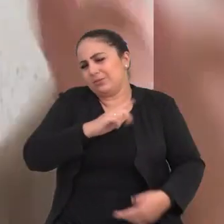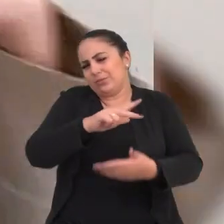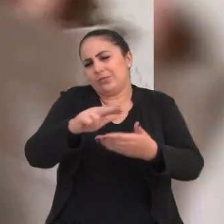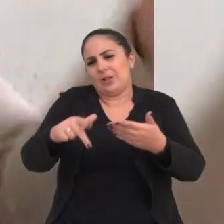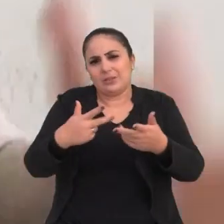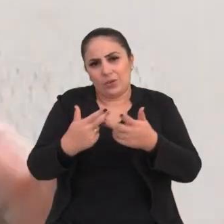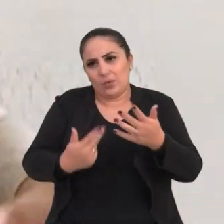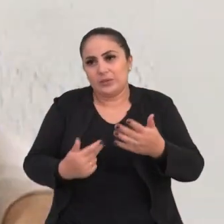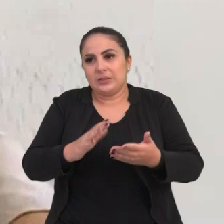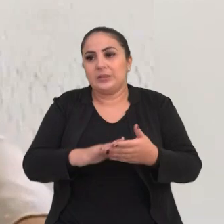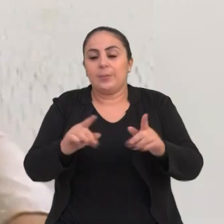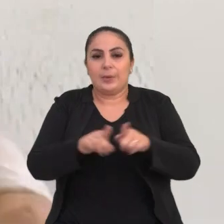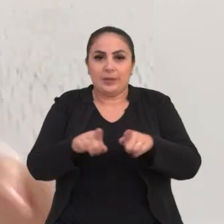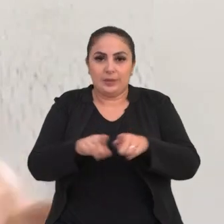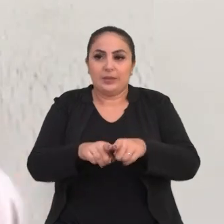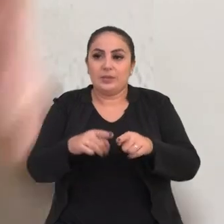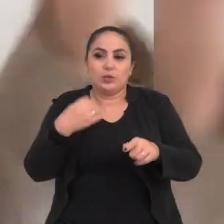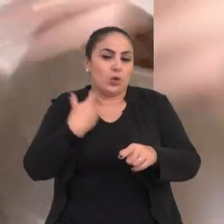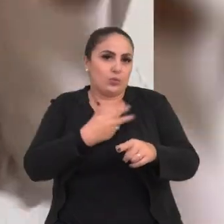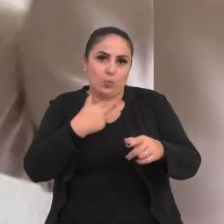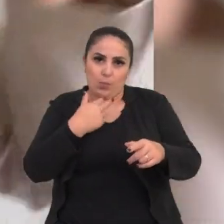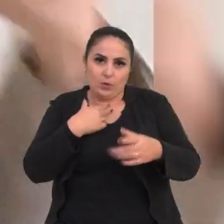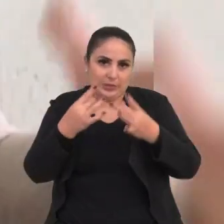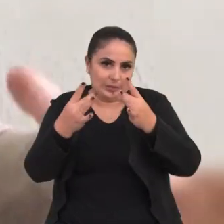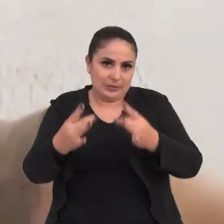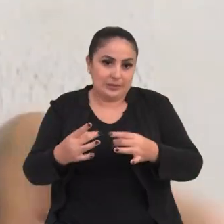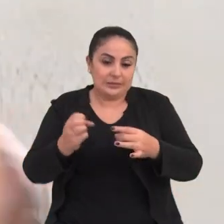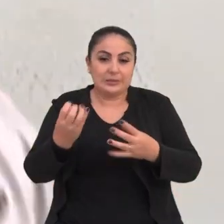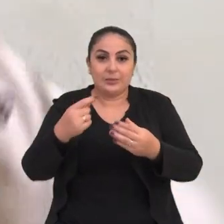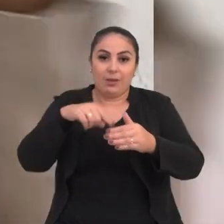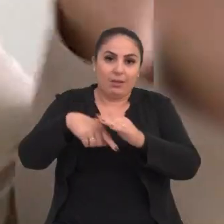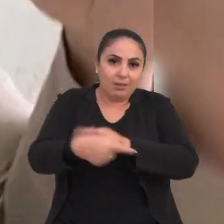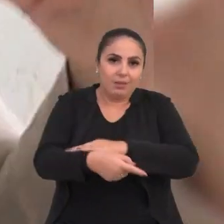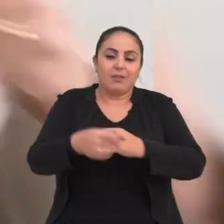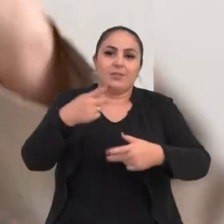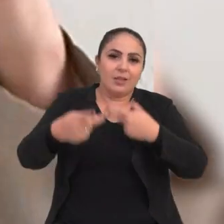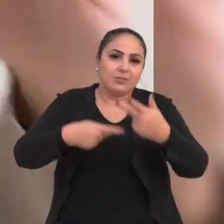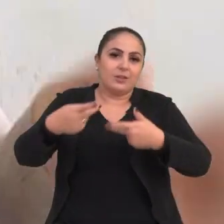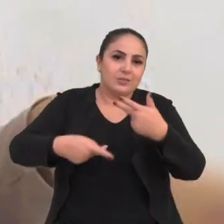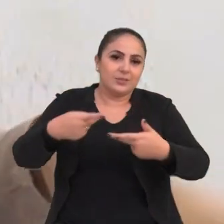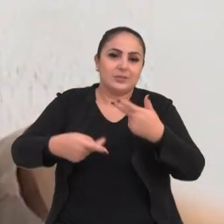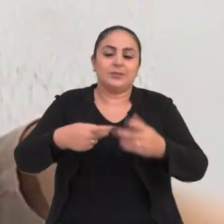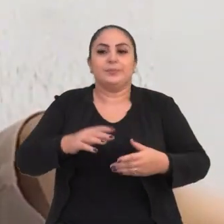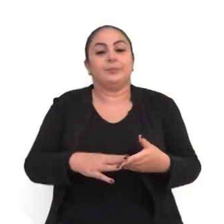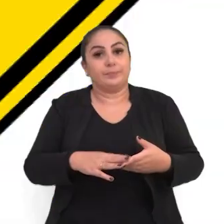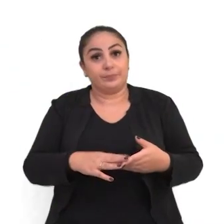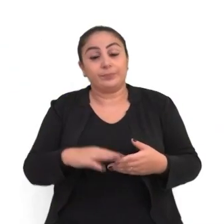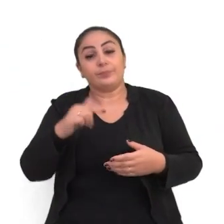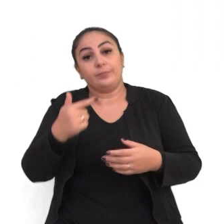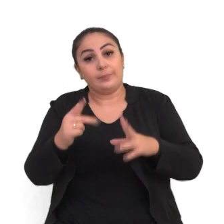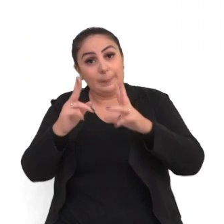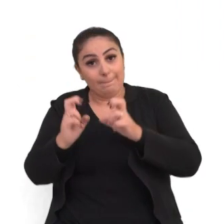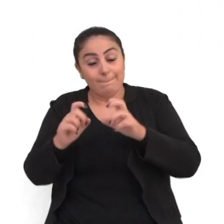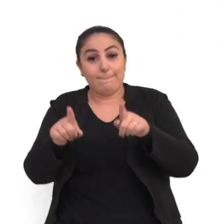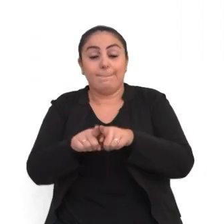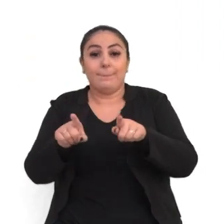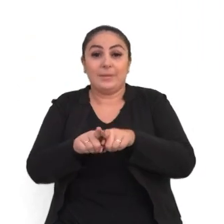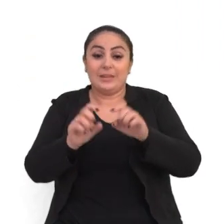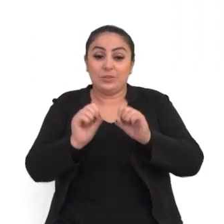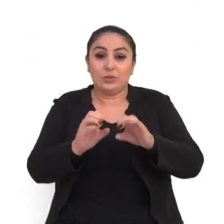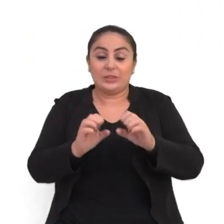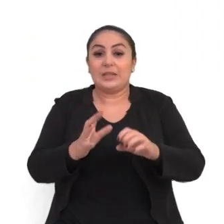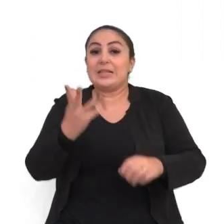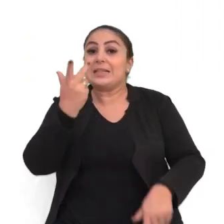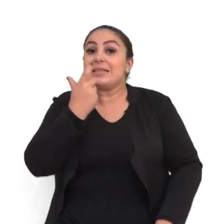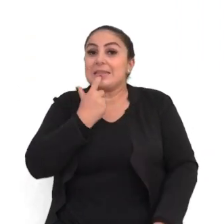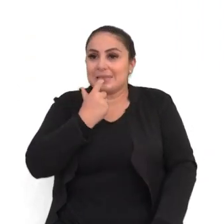E existem outras alterações também que a gente não pode entrar tanto em detalhes, senão eu ficaria aqui dias e dias falando. Outra questão, falando em educação,